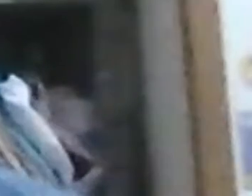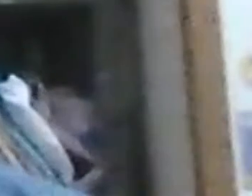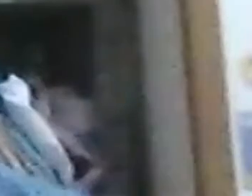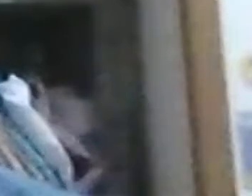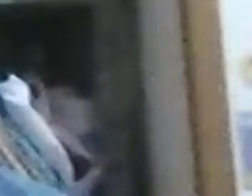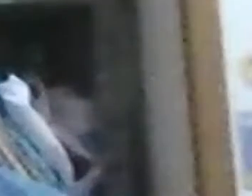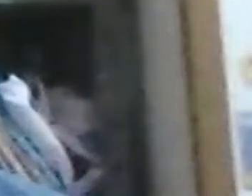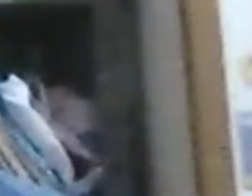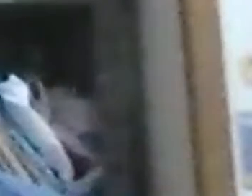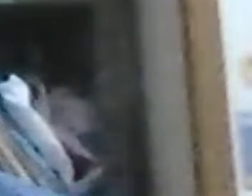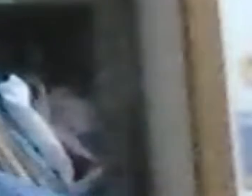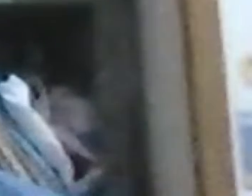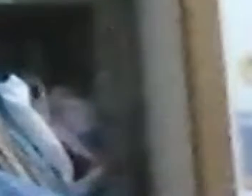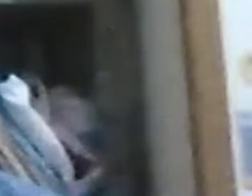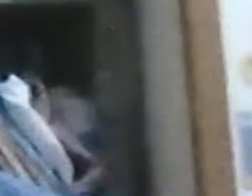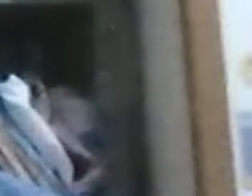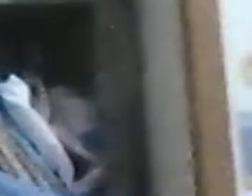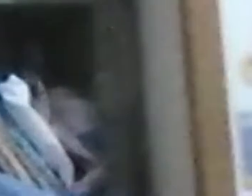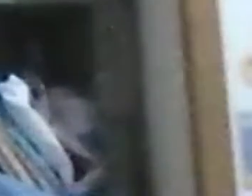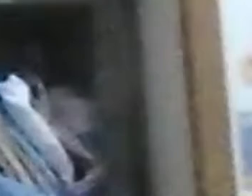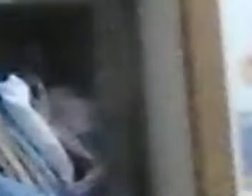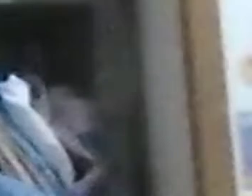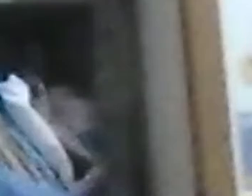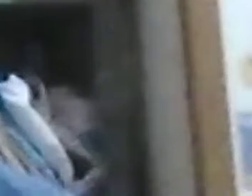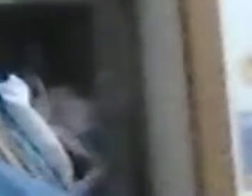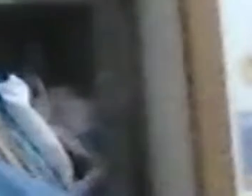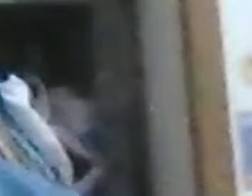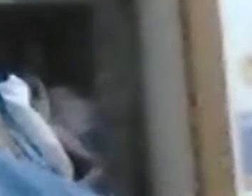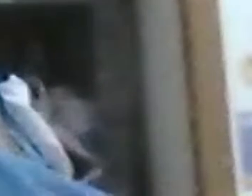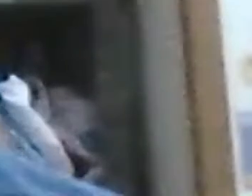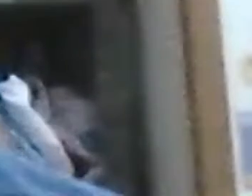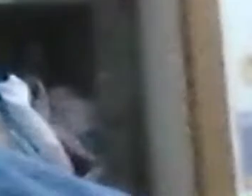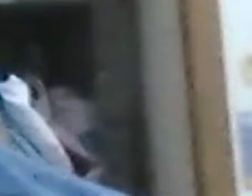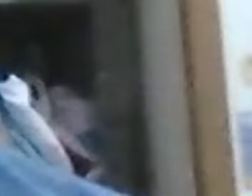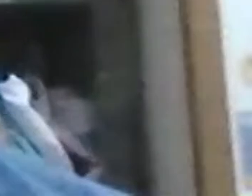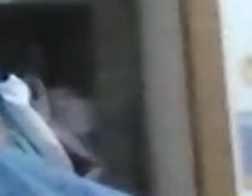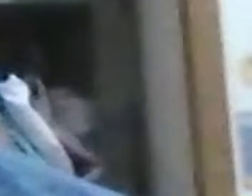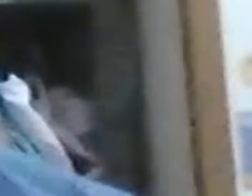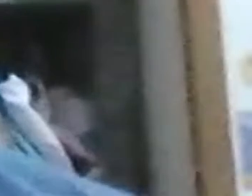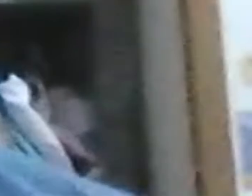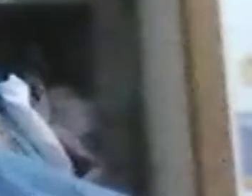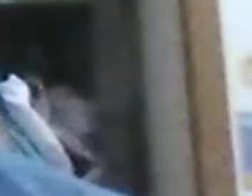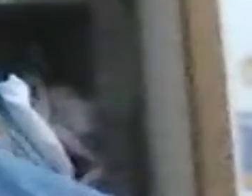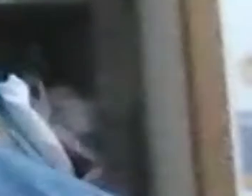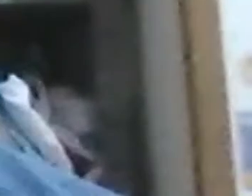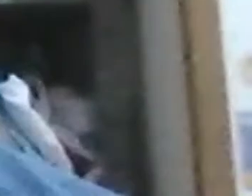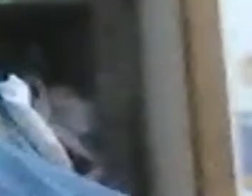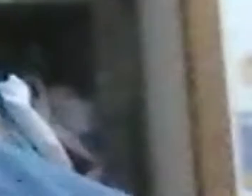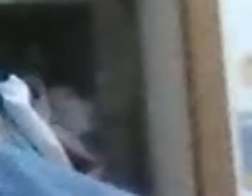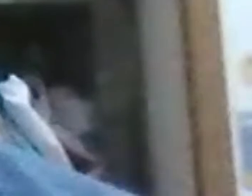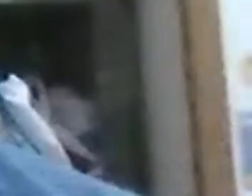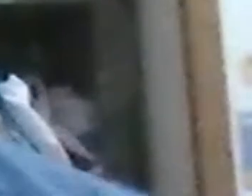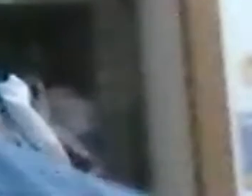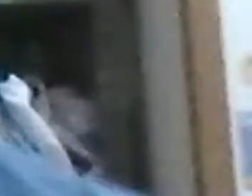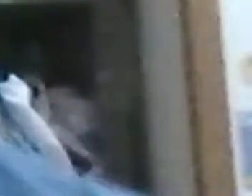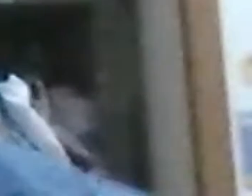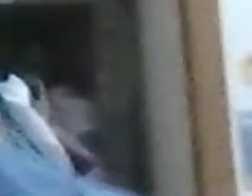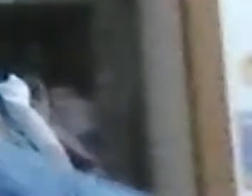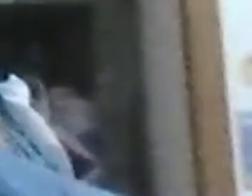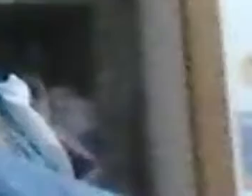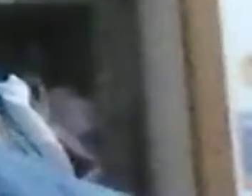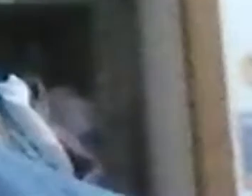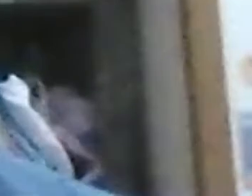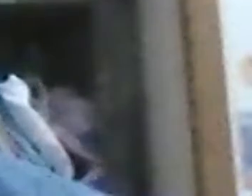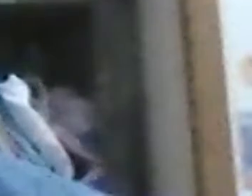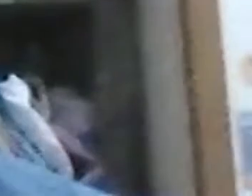pluralidade de ideias, do respeito à diversidade, que, aliás, é um reiterado, olha só, reiterado na Lei de Diretrizes